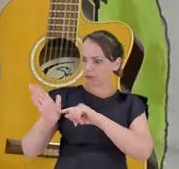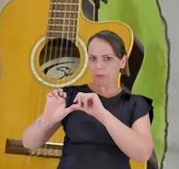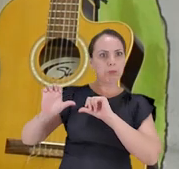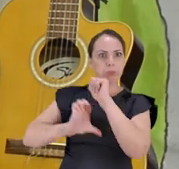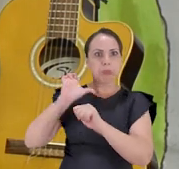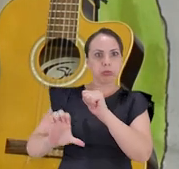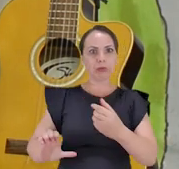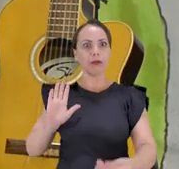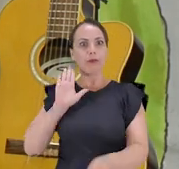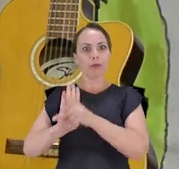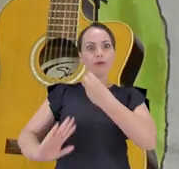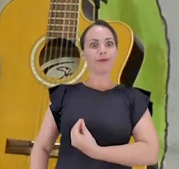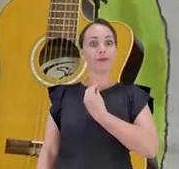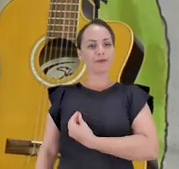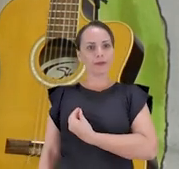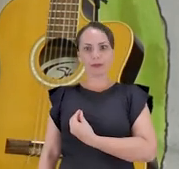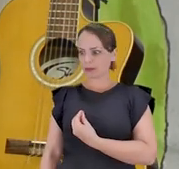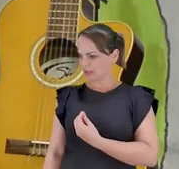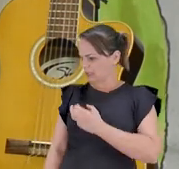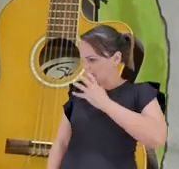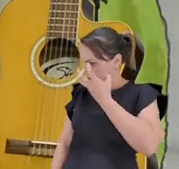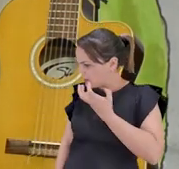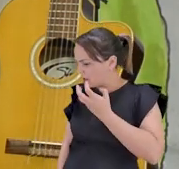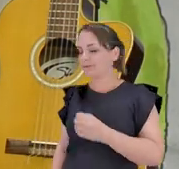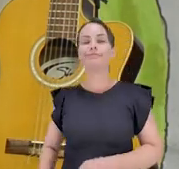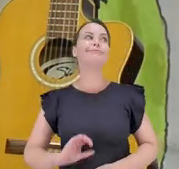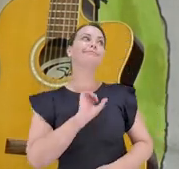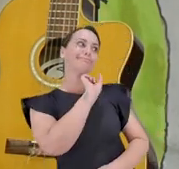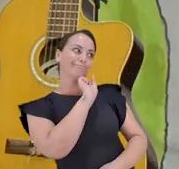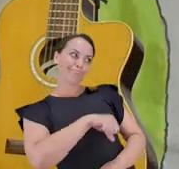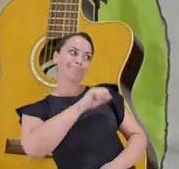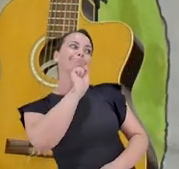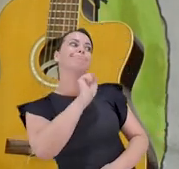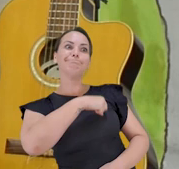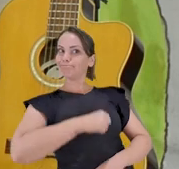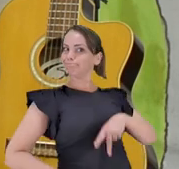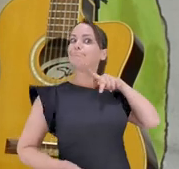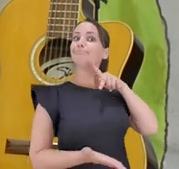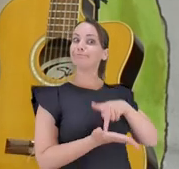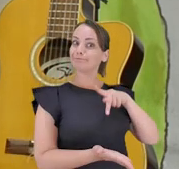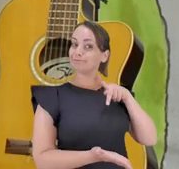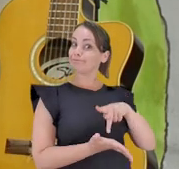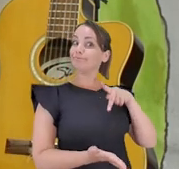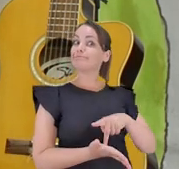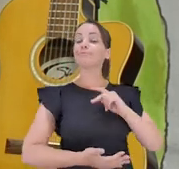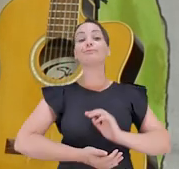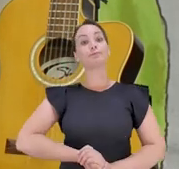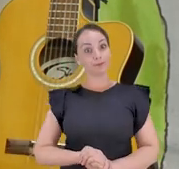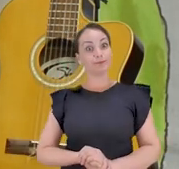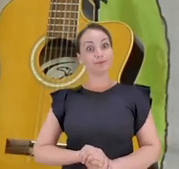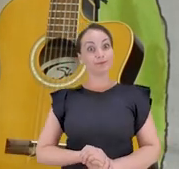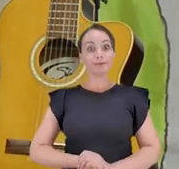vida. Mas não diga. Digo sim, porque é a pura verdade. Nossa. E aí,